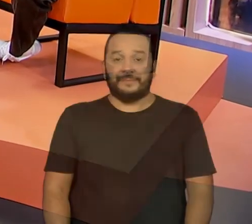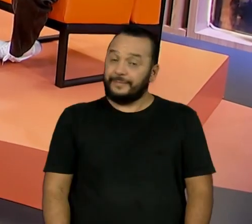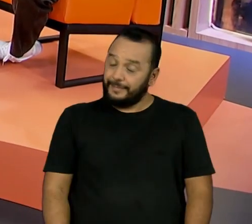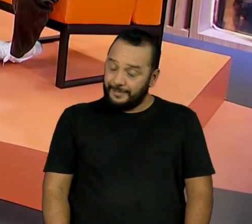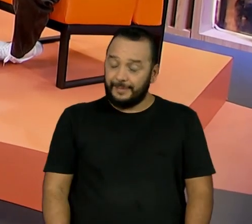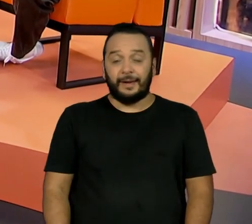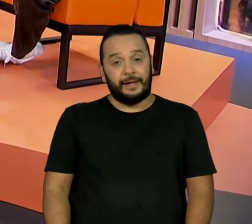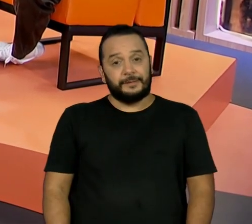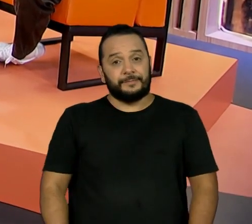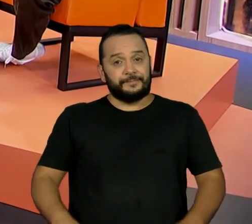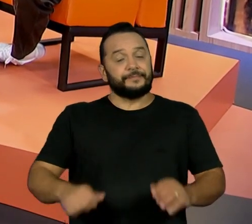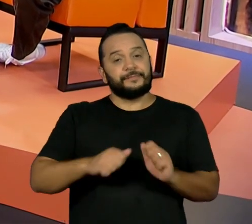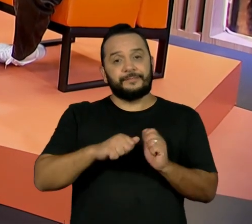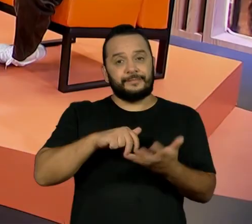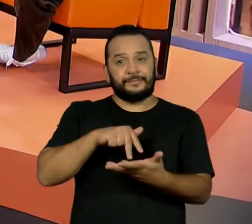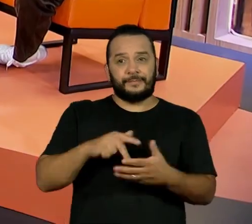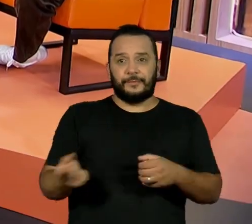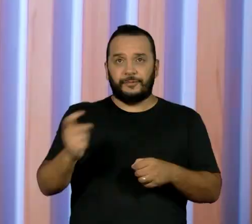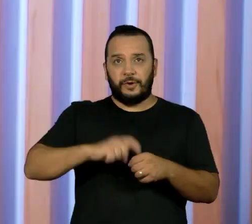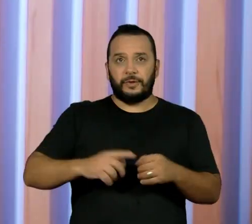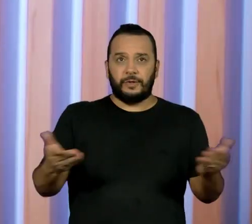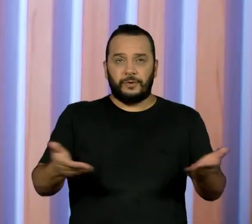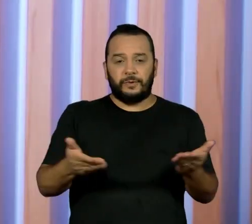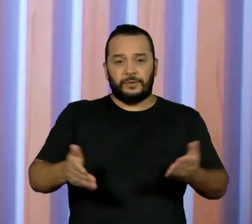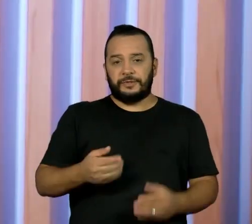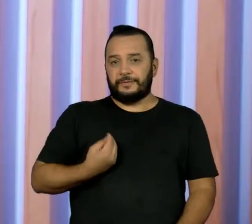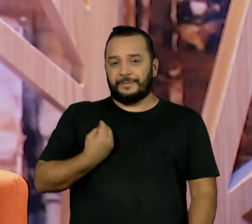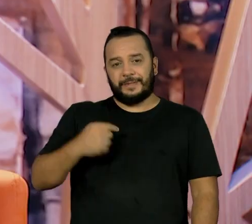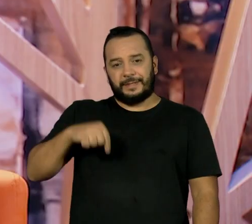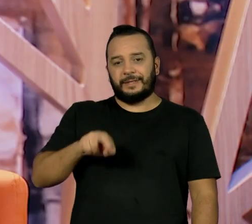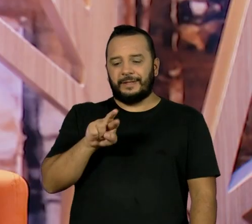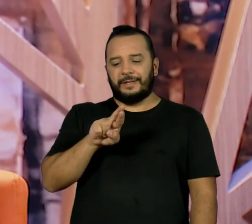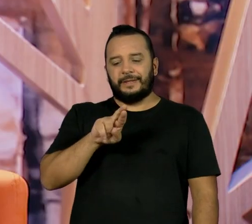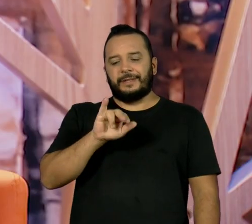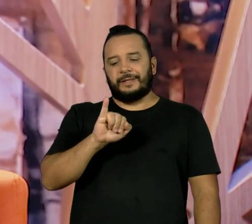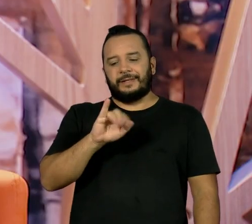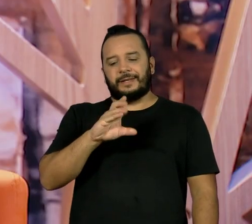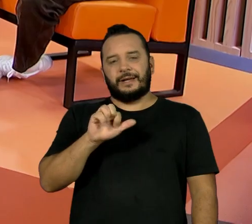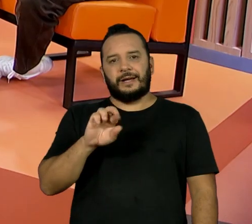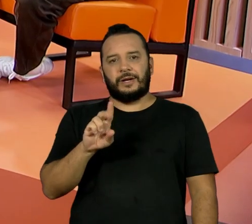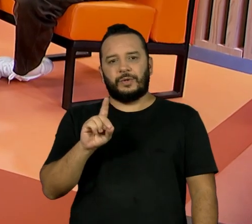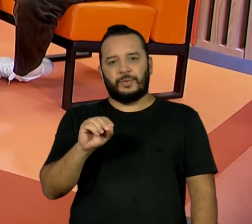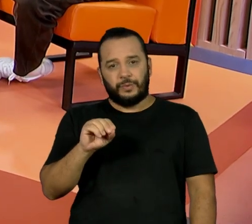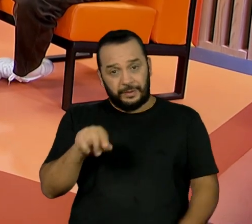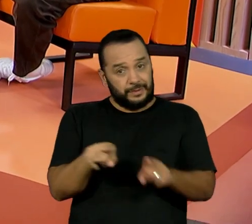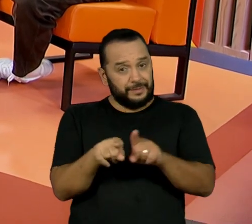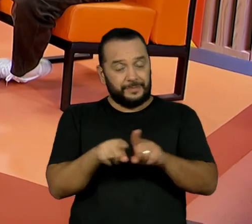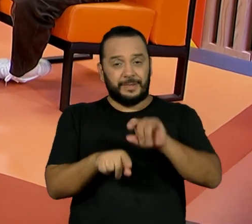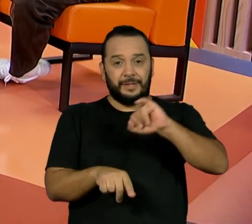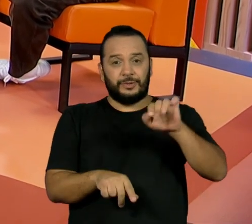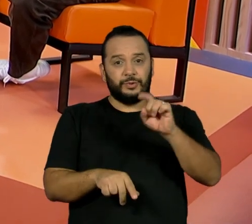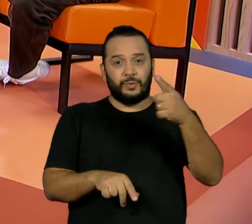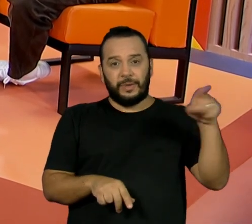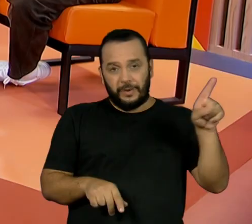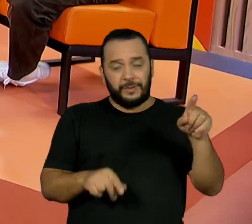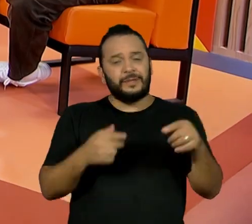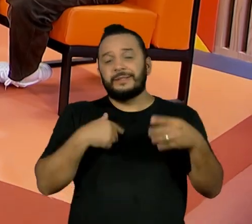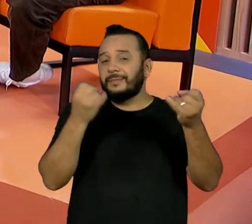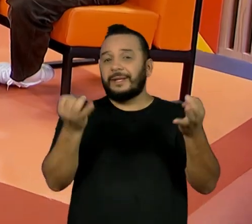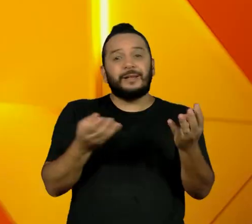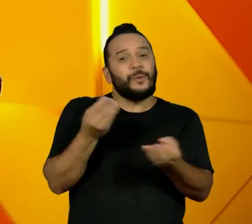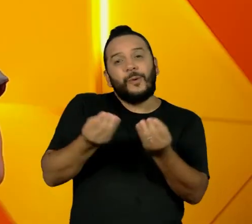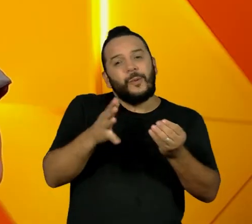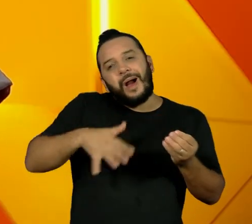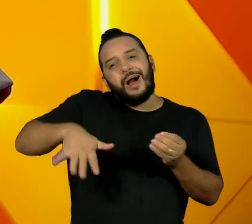Estação Livre de volta. Hoje eu estou recebendo aqui o Ricardo Silvestre e o João Pedrosa, e nós estamos falando do universo dos